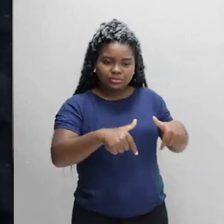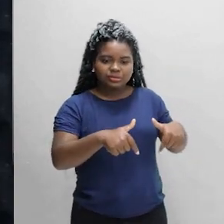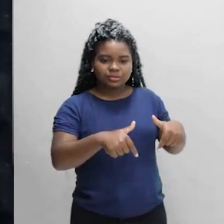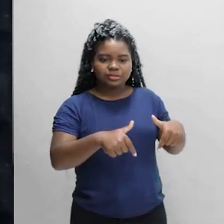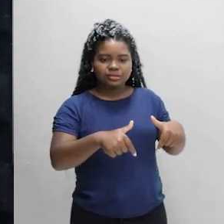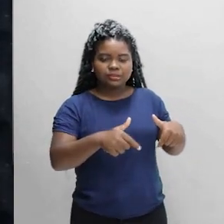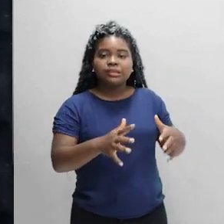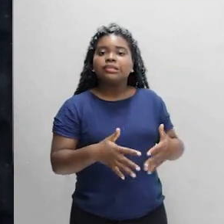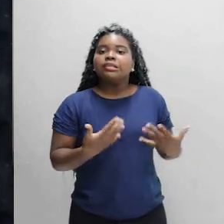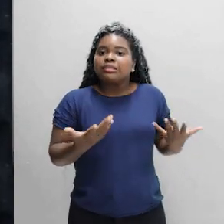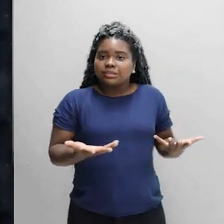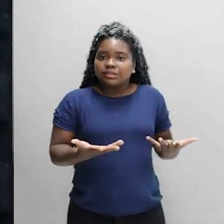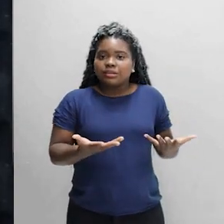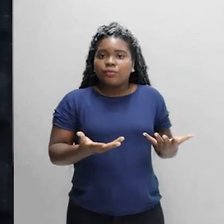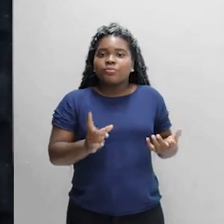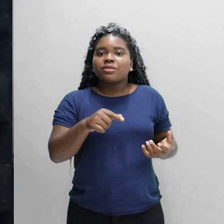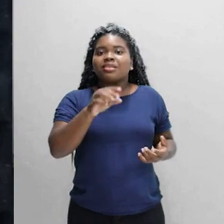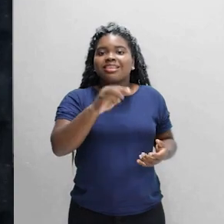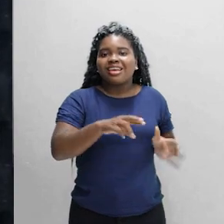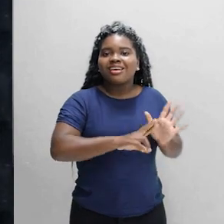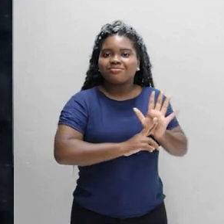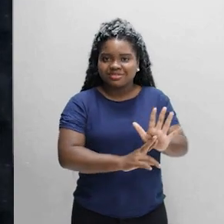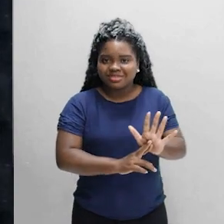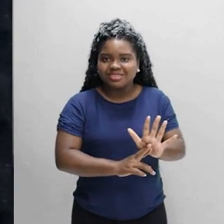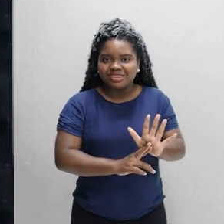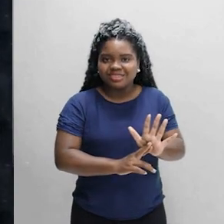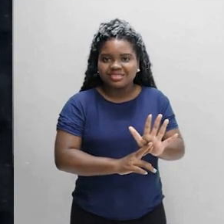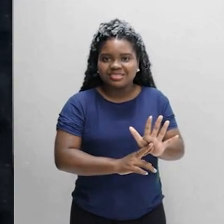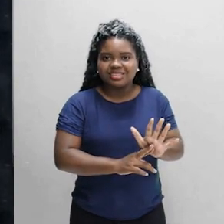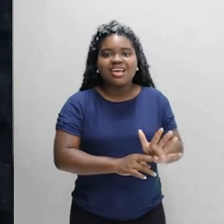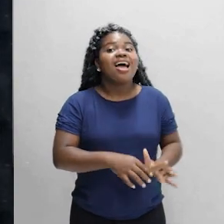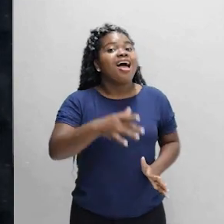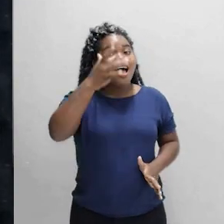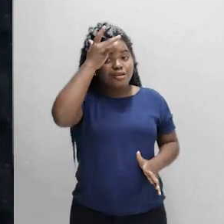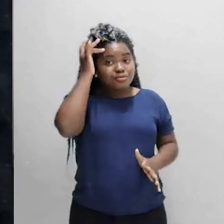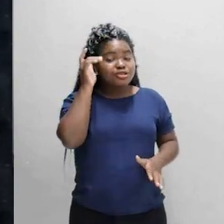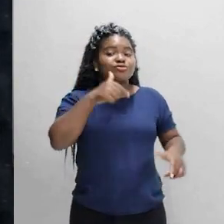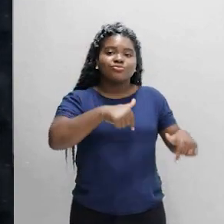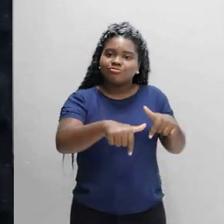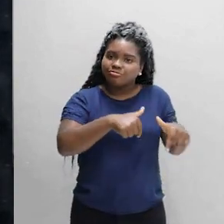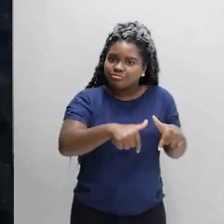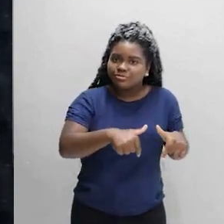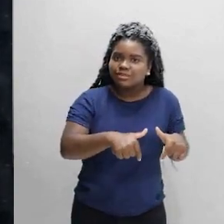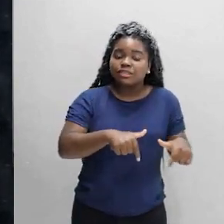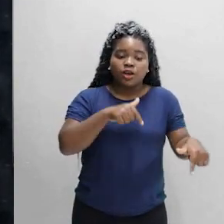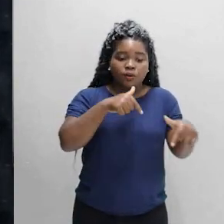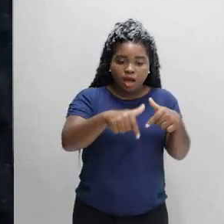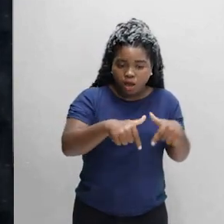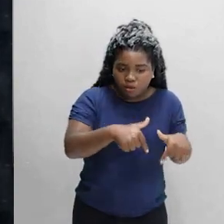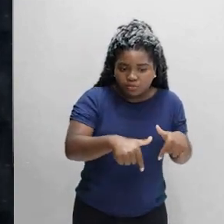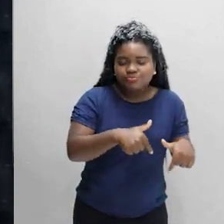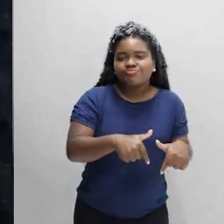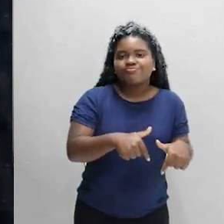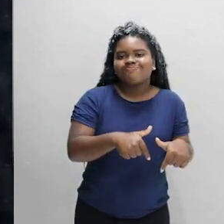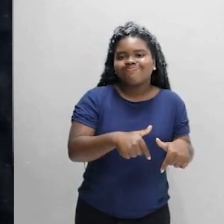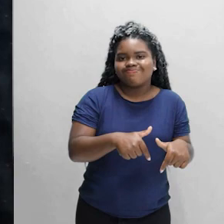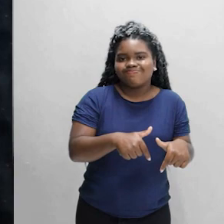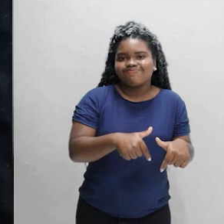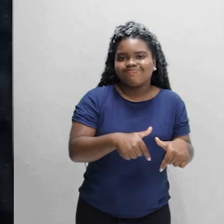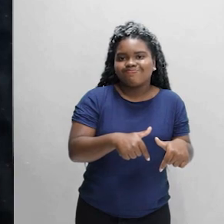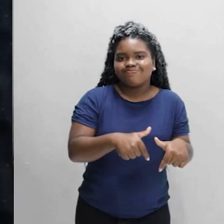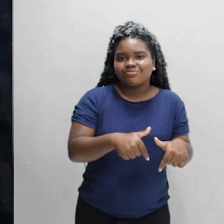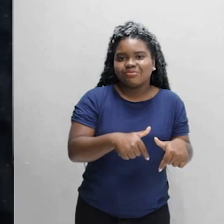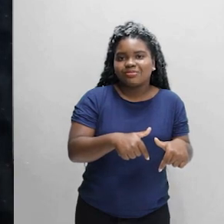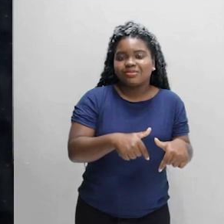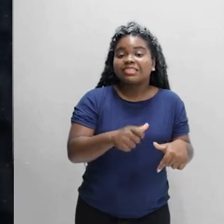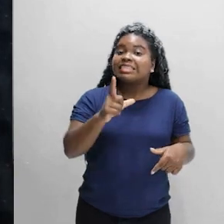é o operário, certo? Então, é o trabalhador real que, na verdade, é aquele que é partícipe,